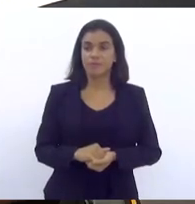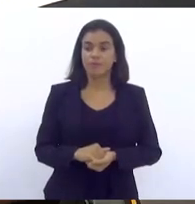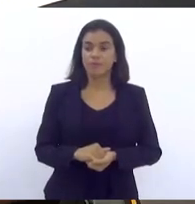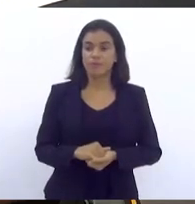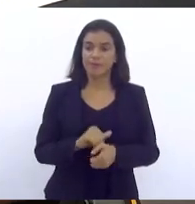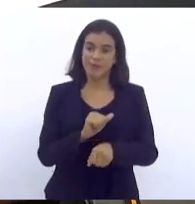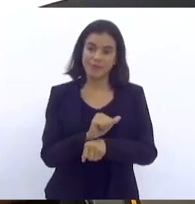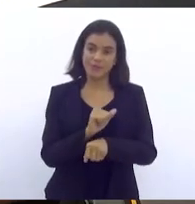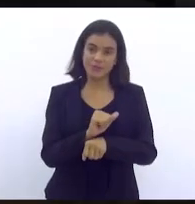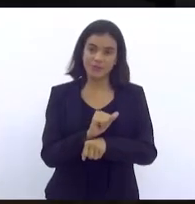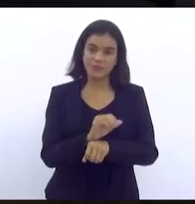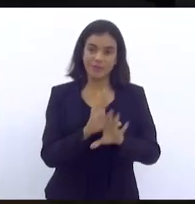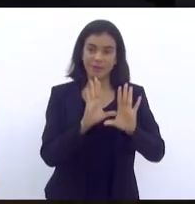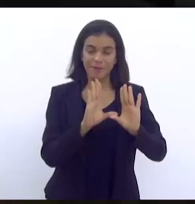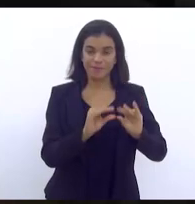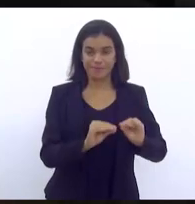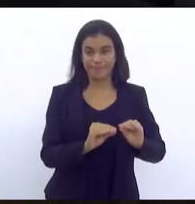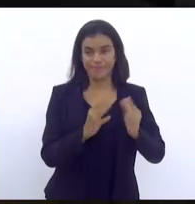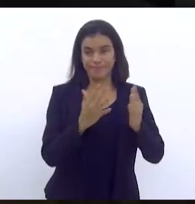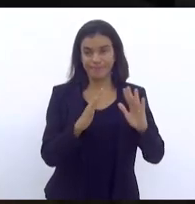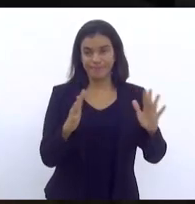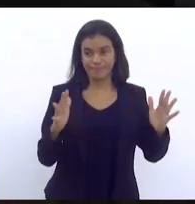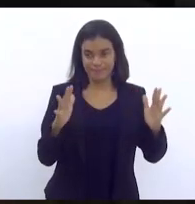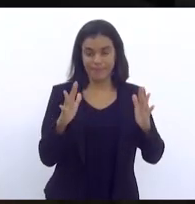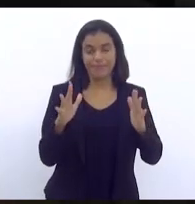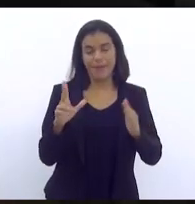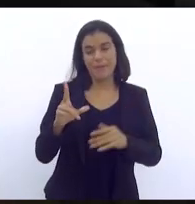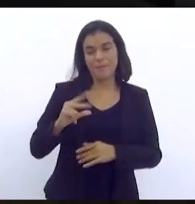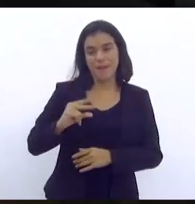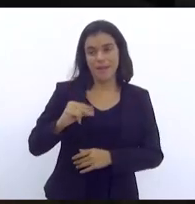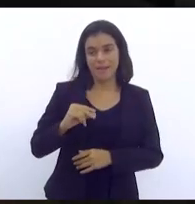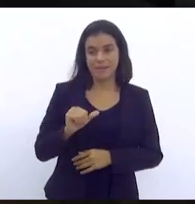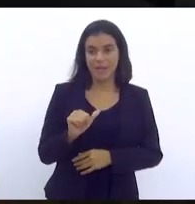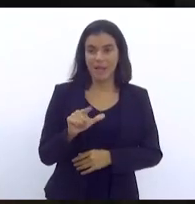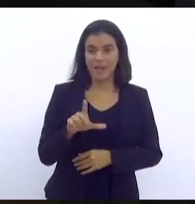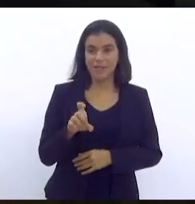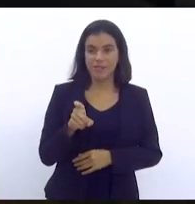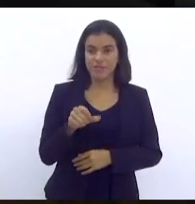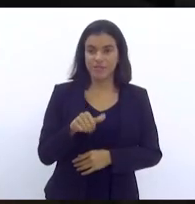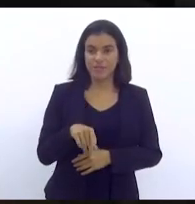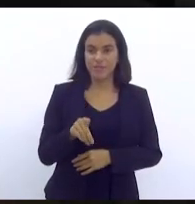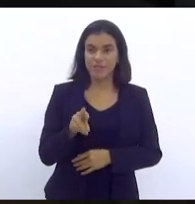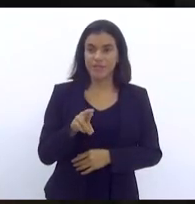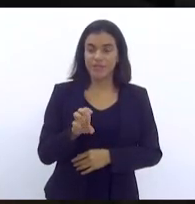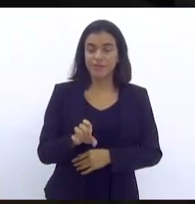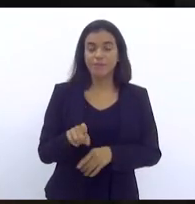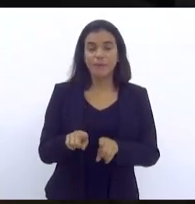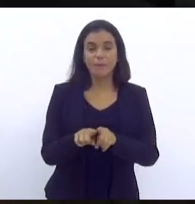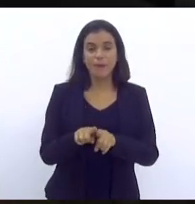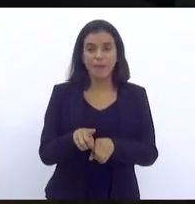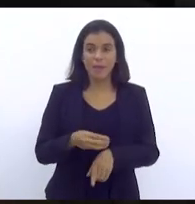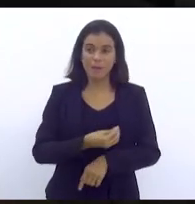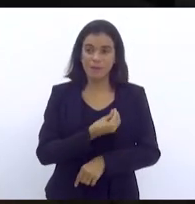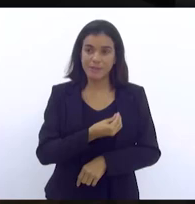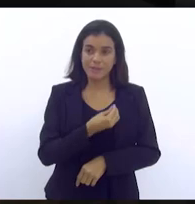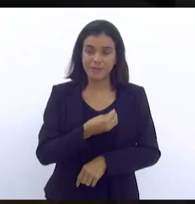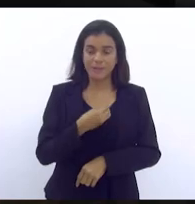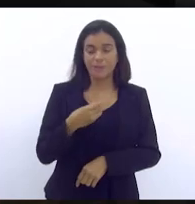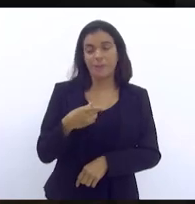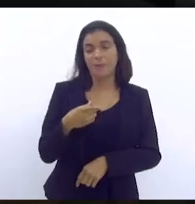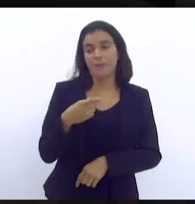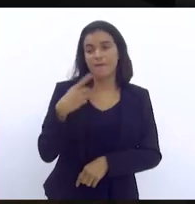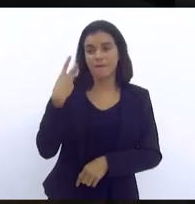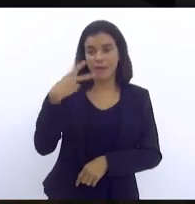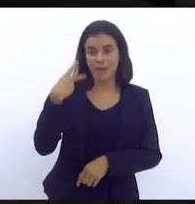esperar a salva de palmas para Alexandre que ele merece todas eh anunciar aqui a presença do mandato da vereadora Mônica